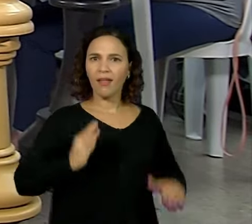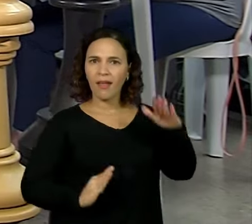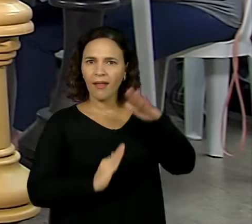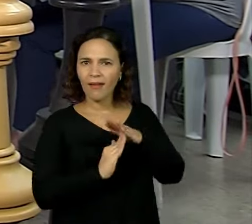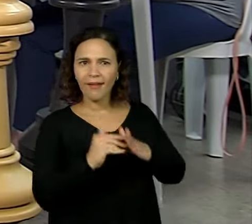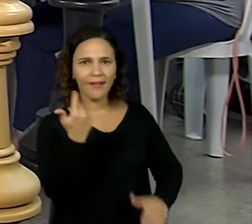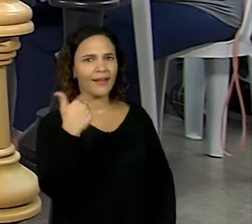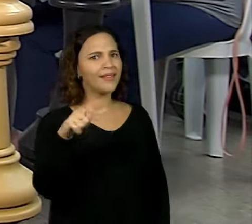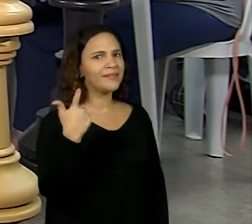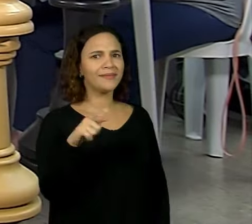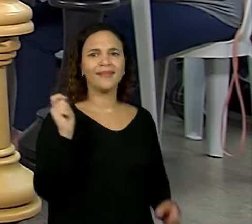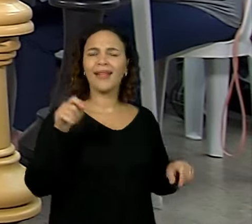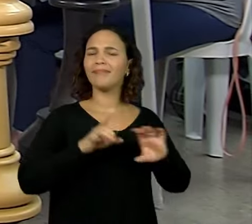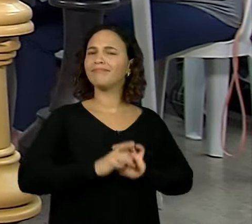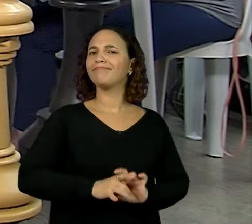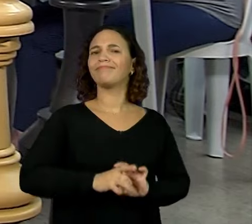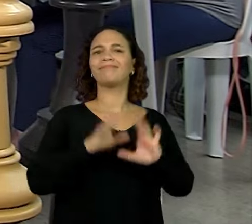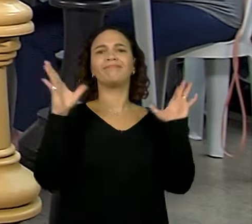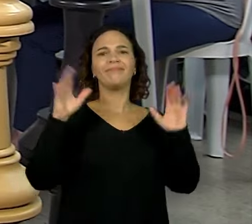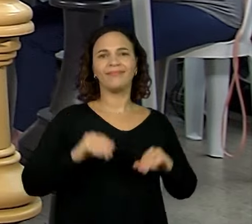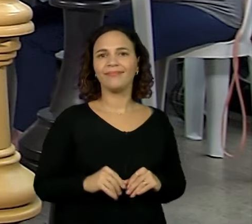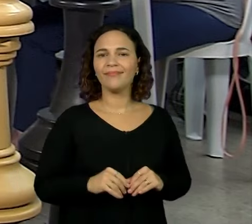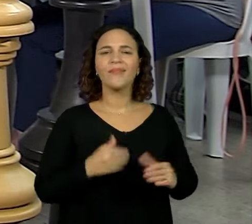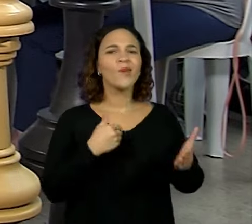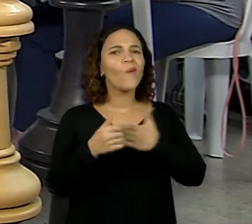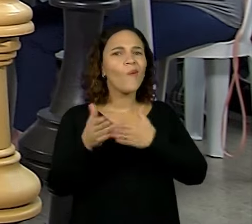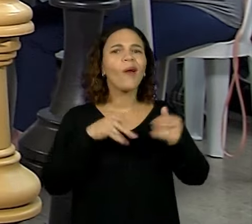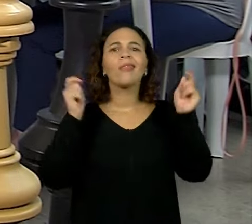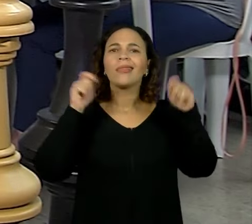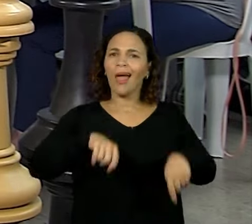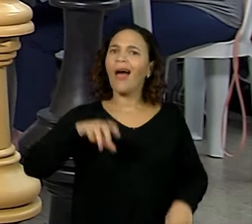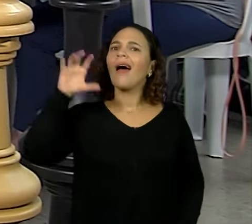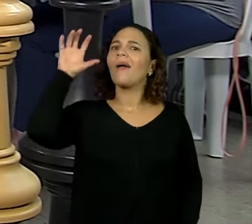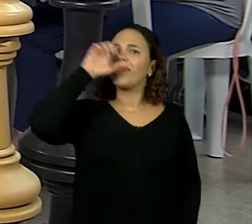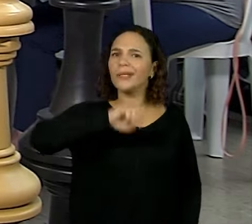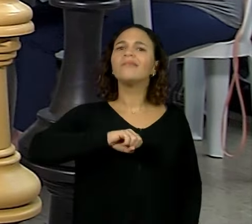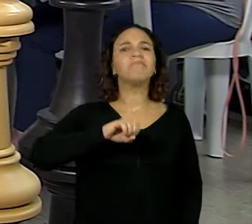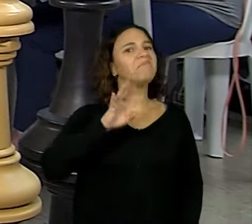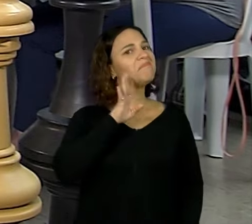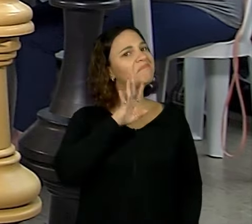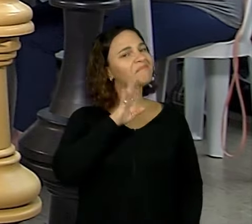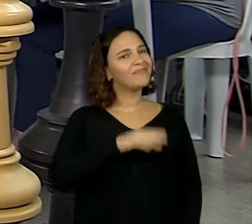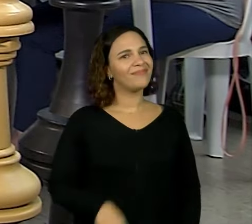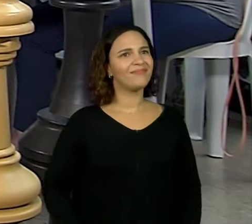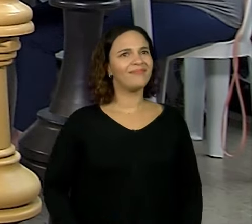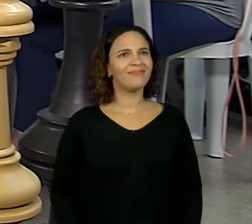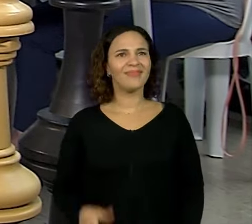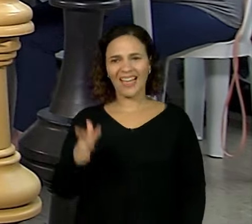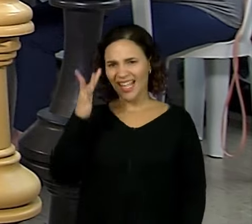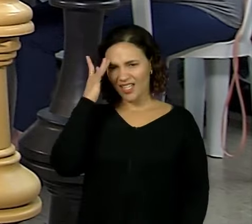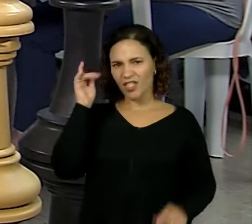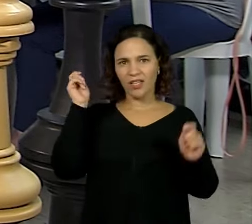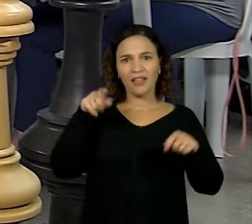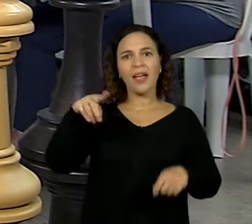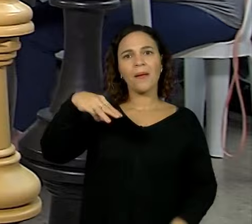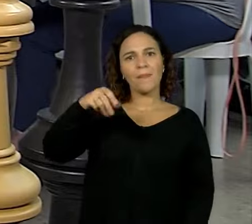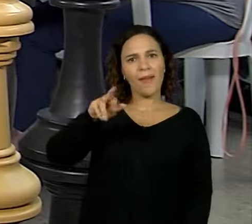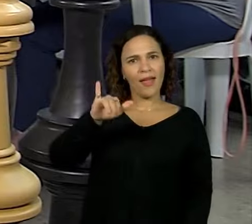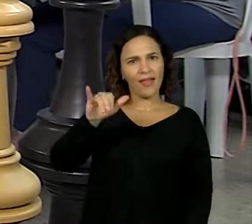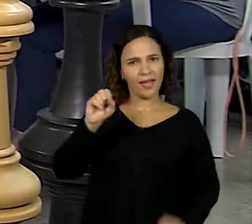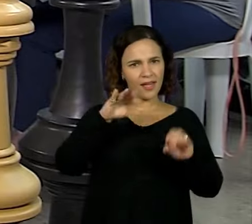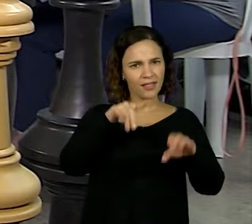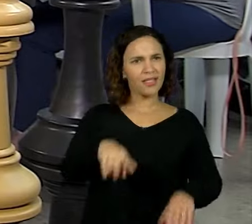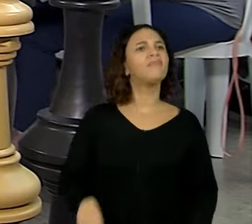começar a jogar xadrez, que qualquer um pode aprender, e é muito legal. Você acha que dá para aprender um pouco com a Dona Maria também,